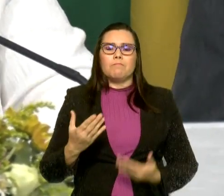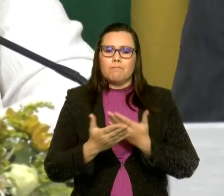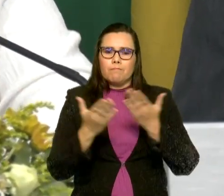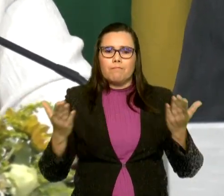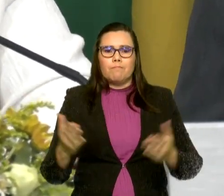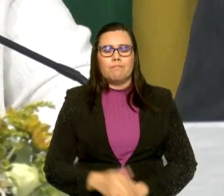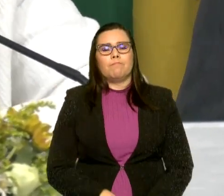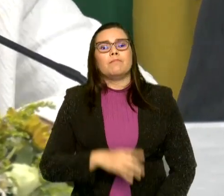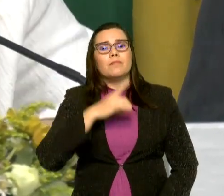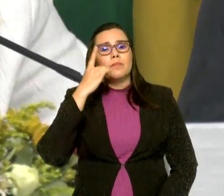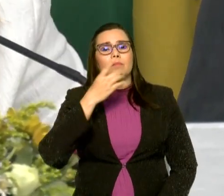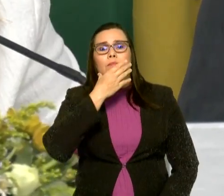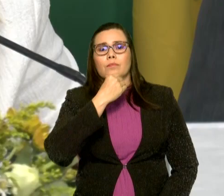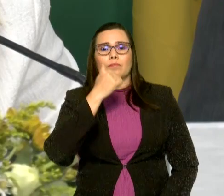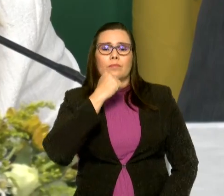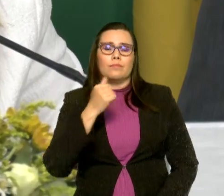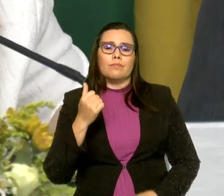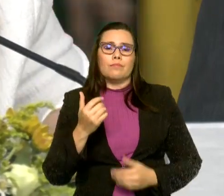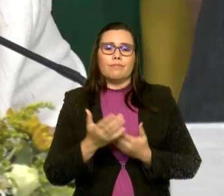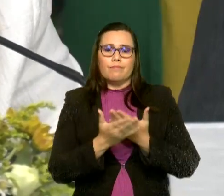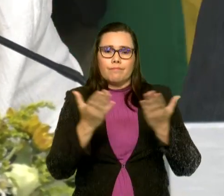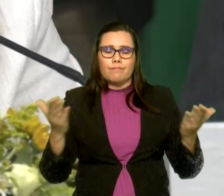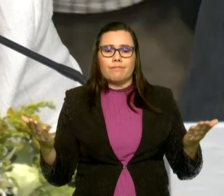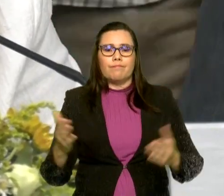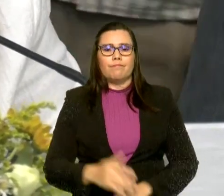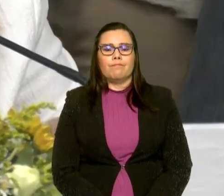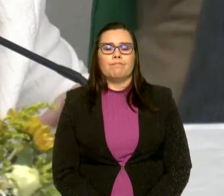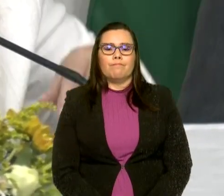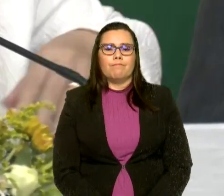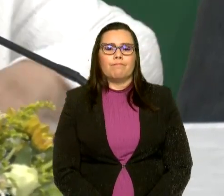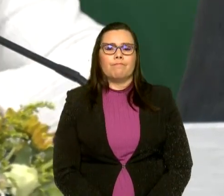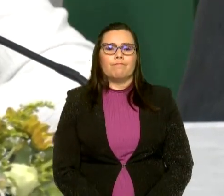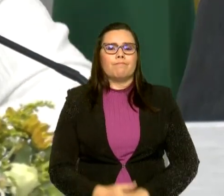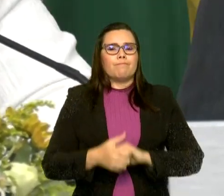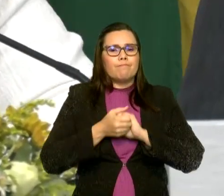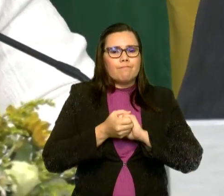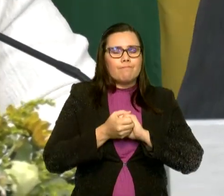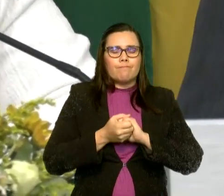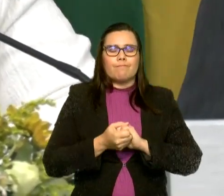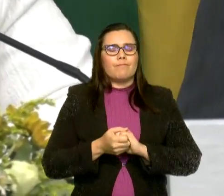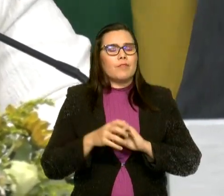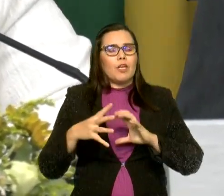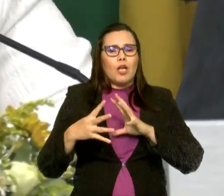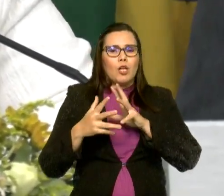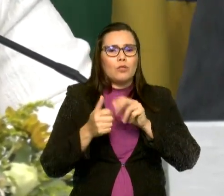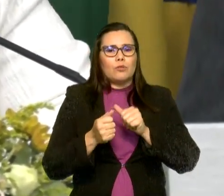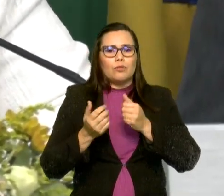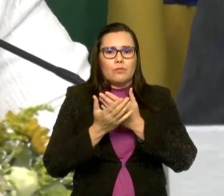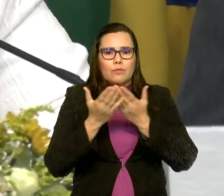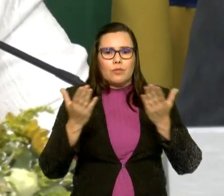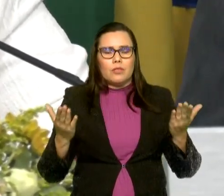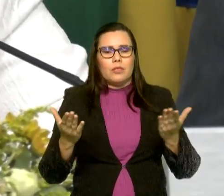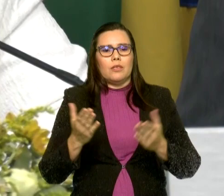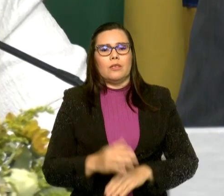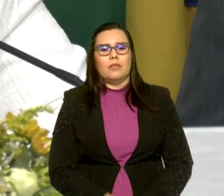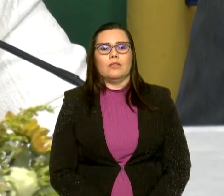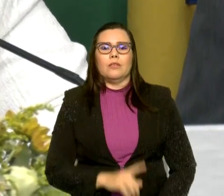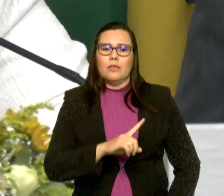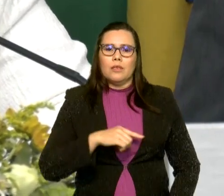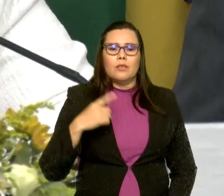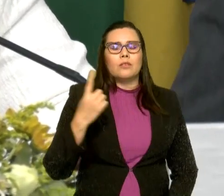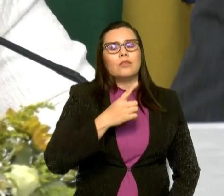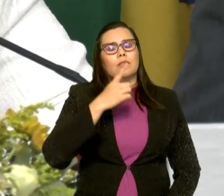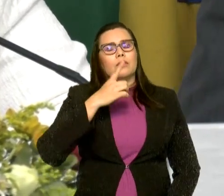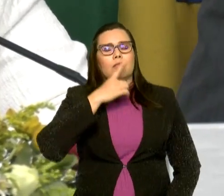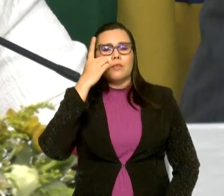Deputados e deputadas, saúdo a todos hoje nas pessoas das nossas deputadas guerreiras,